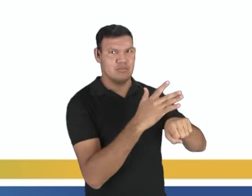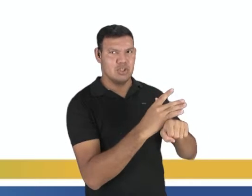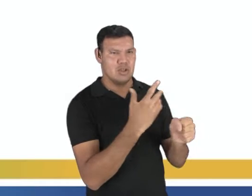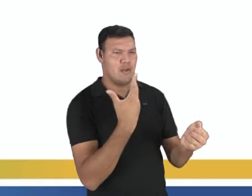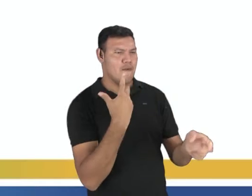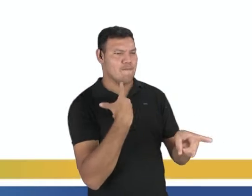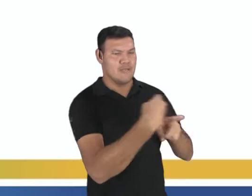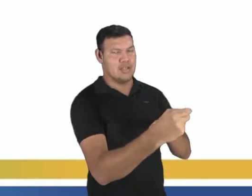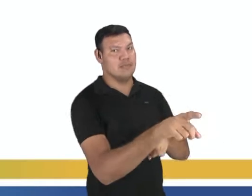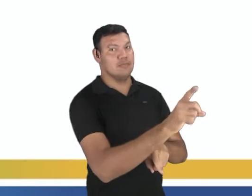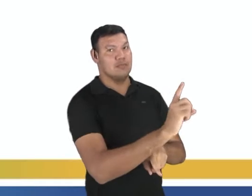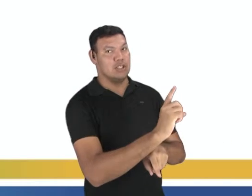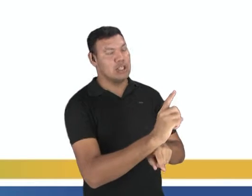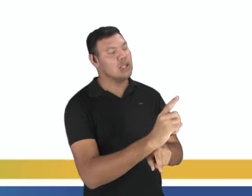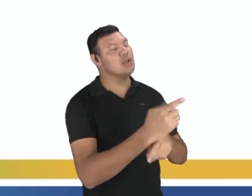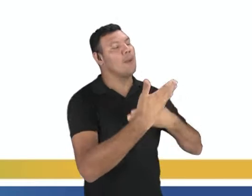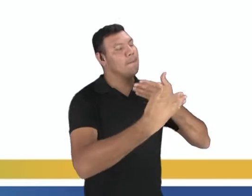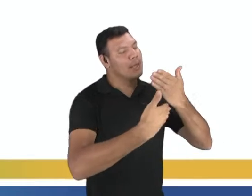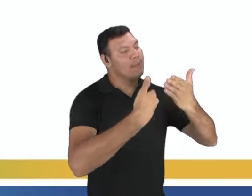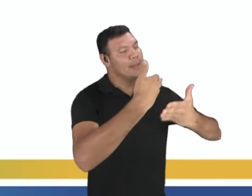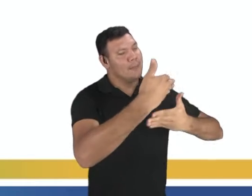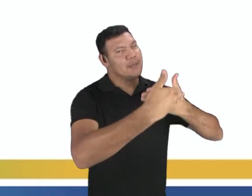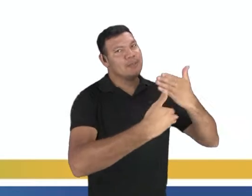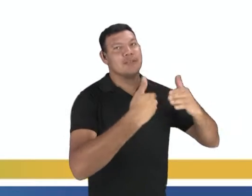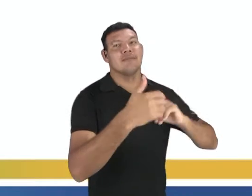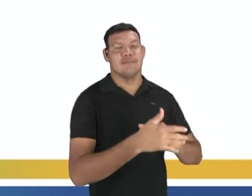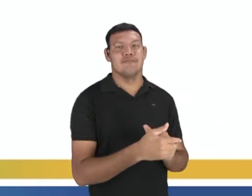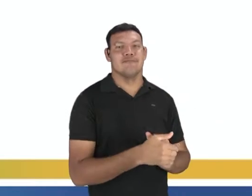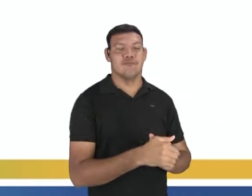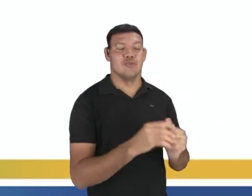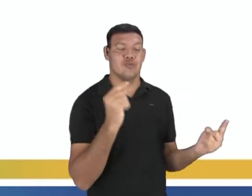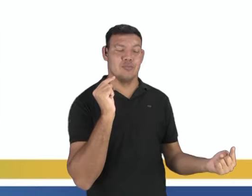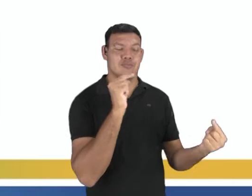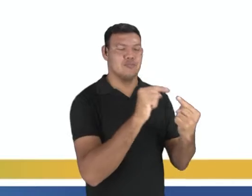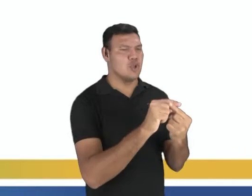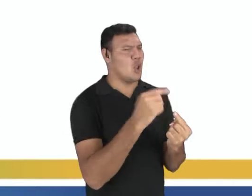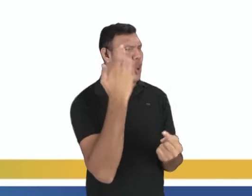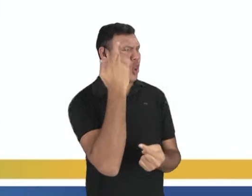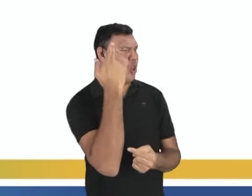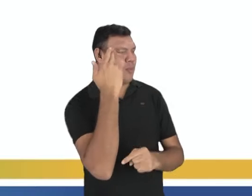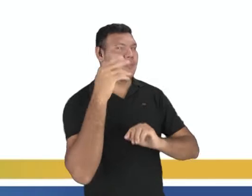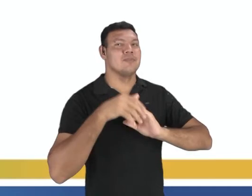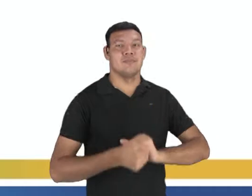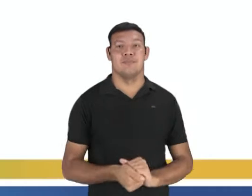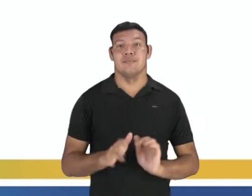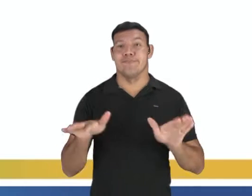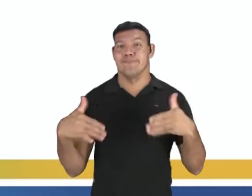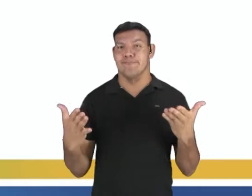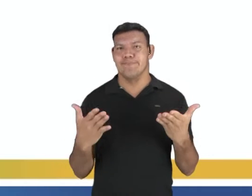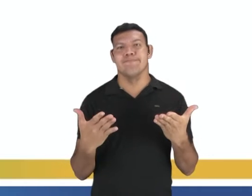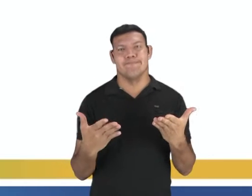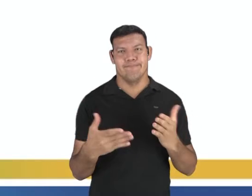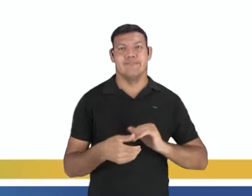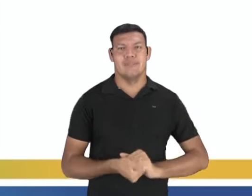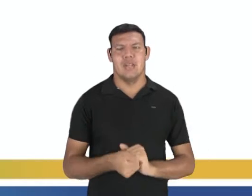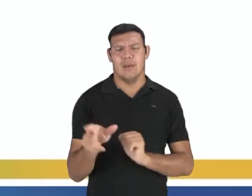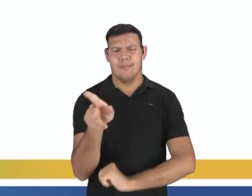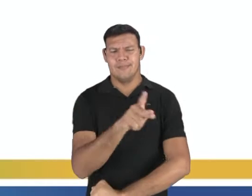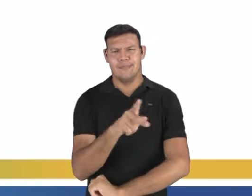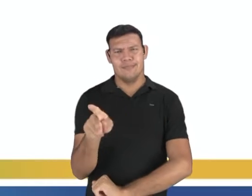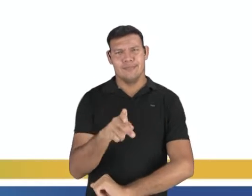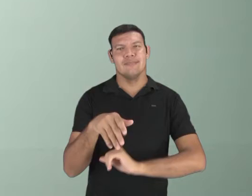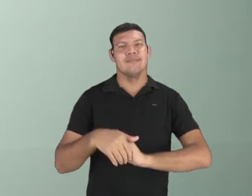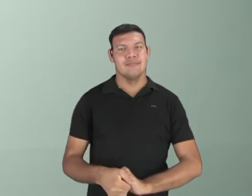ganhar, mas sim por todo o processo que leva à meta comum. Bom, então de cara o professor